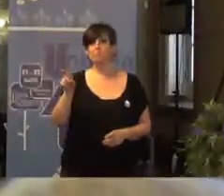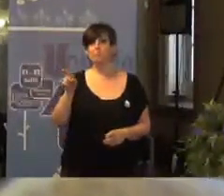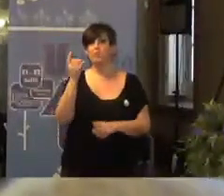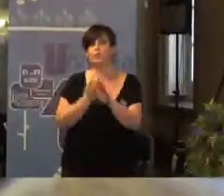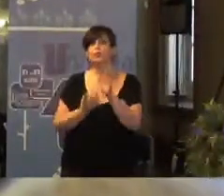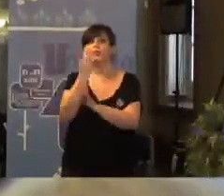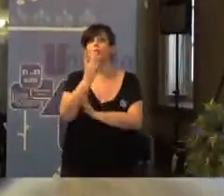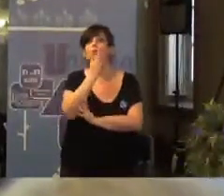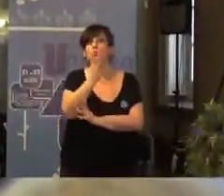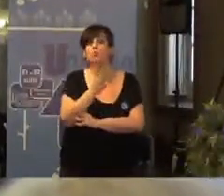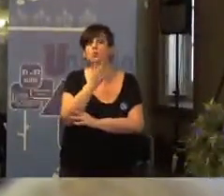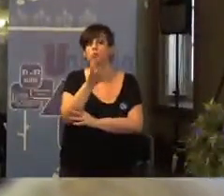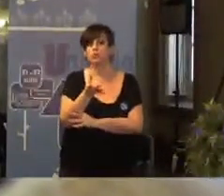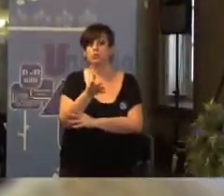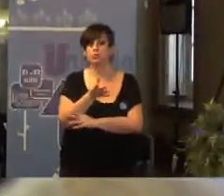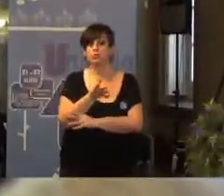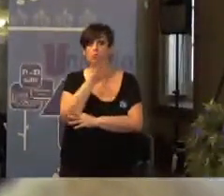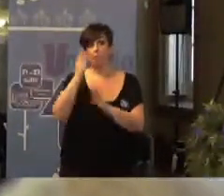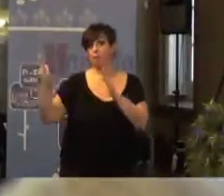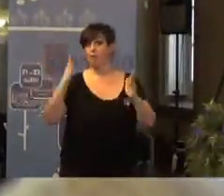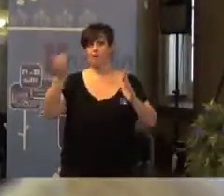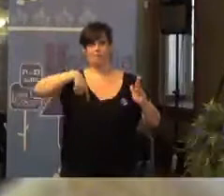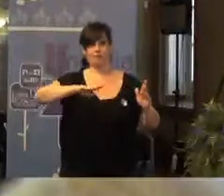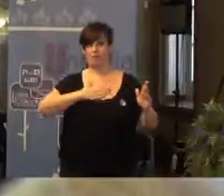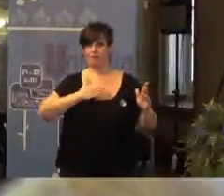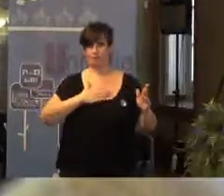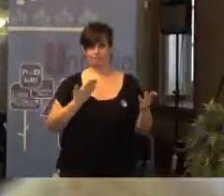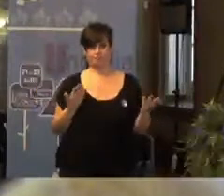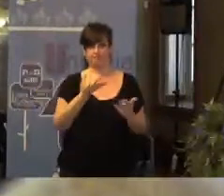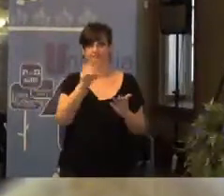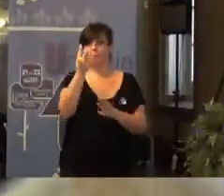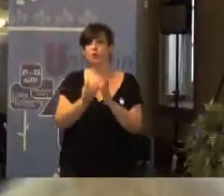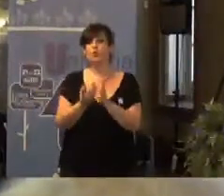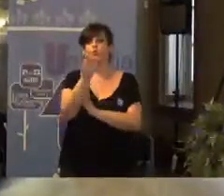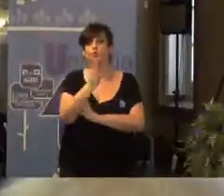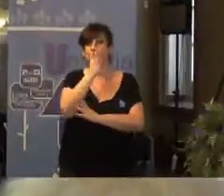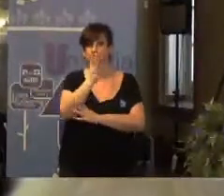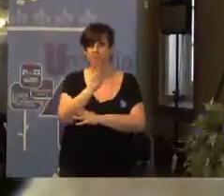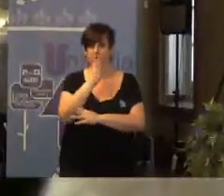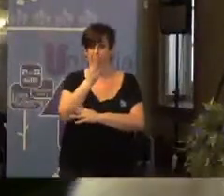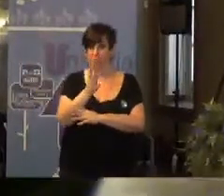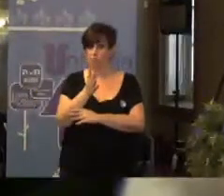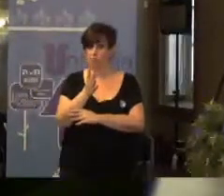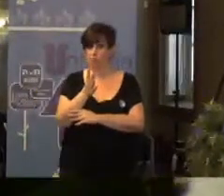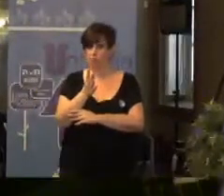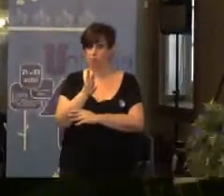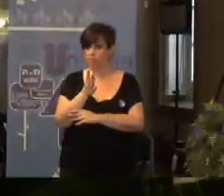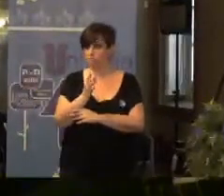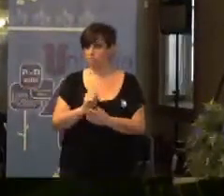do nosso tempo e são fruto da degradação das democracias